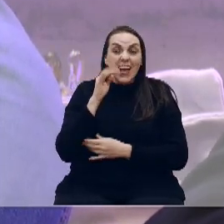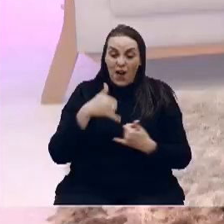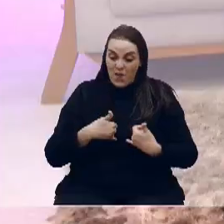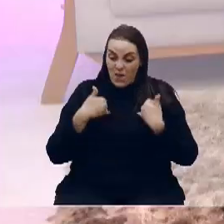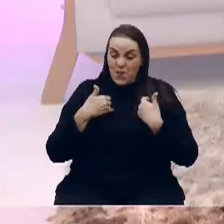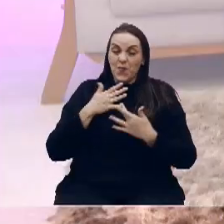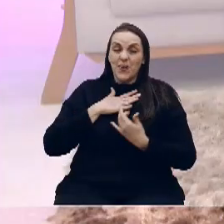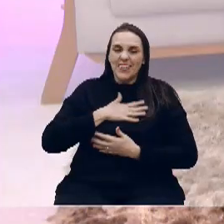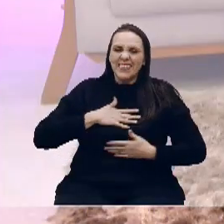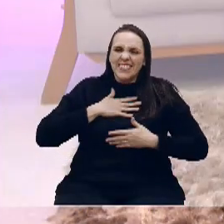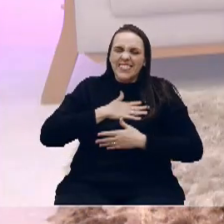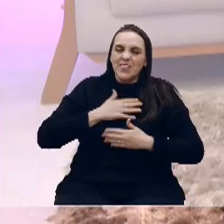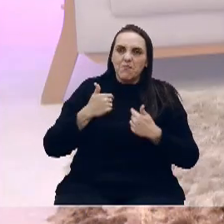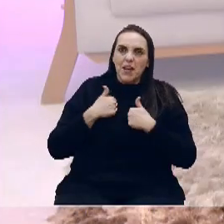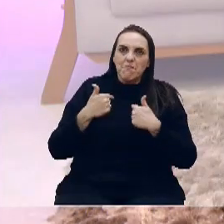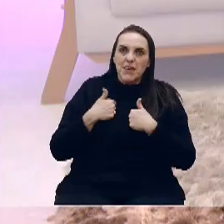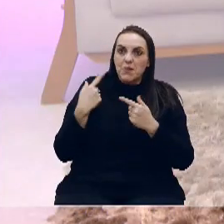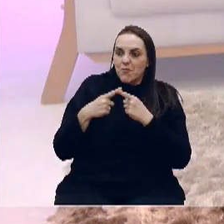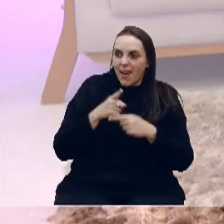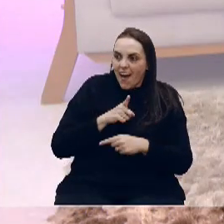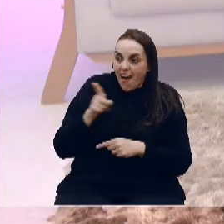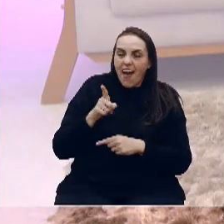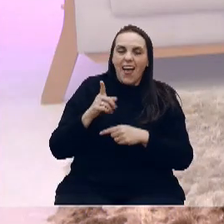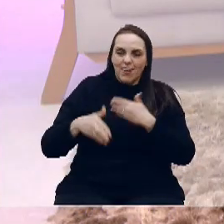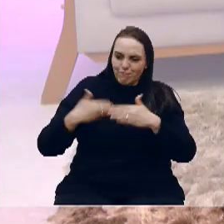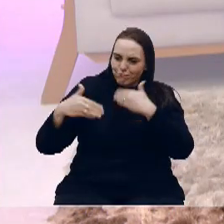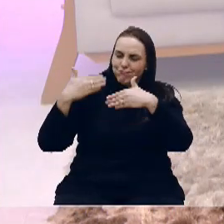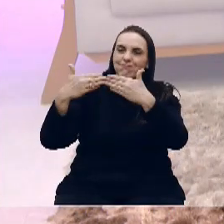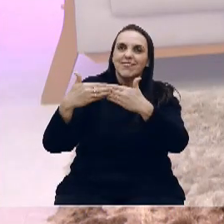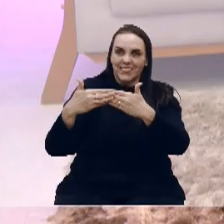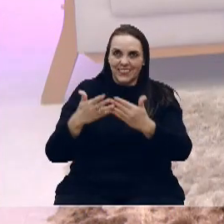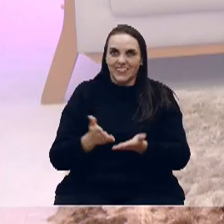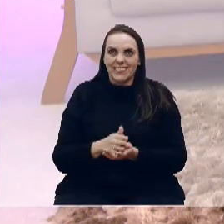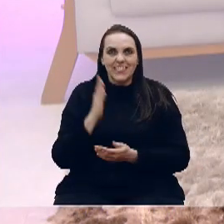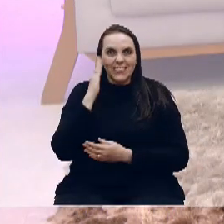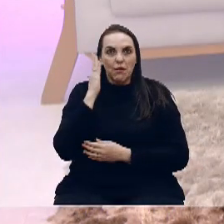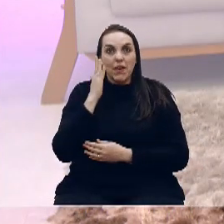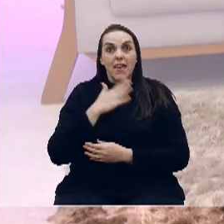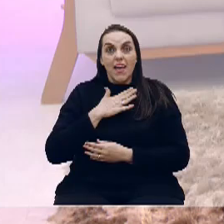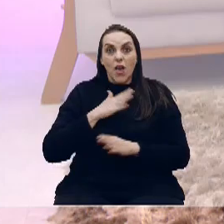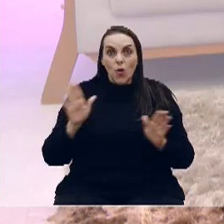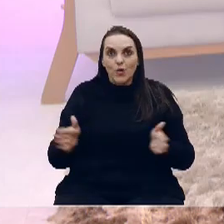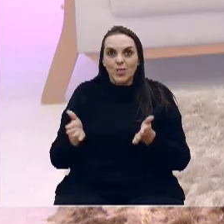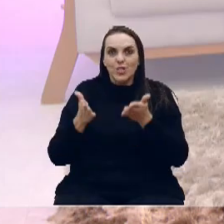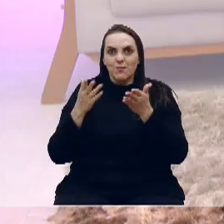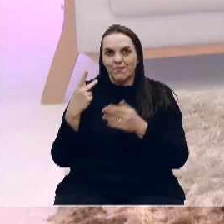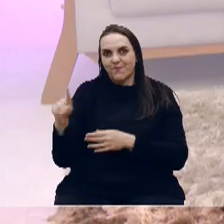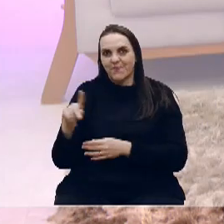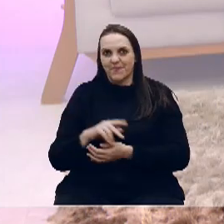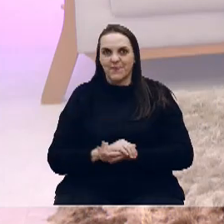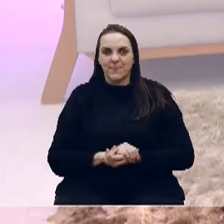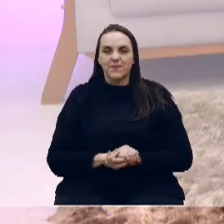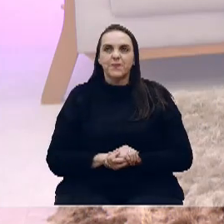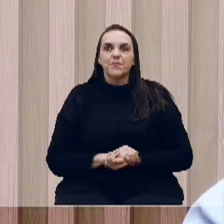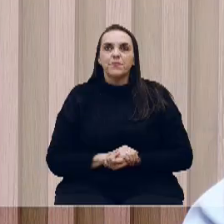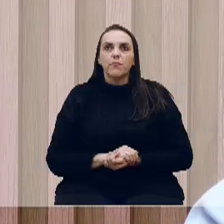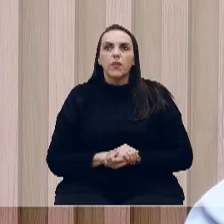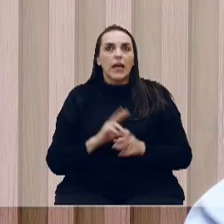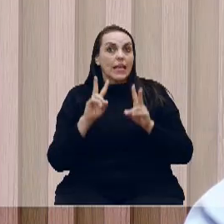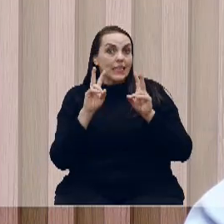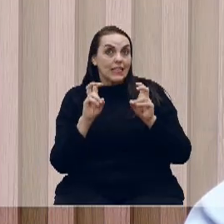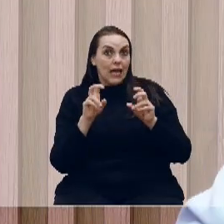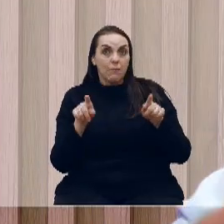sabe? É demais, né? A pessoa saber, sabe? Outro tema que eu gostaria de trazer aqui para o